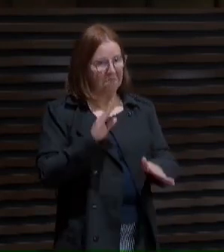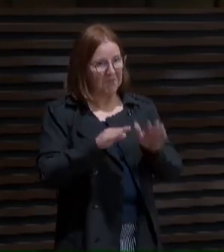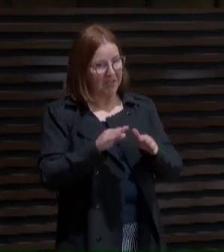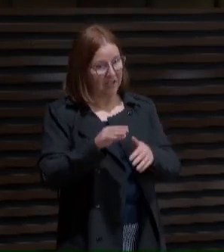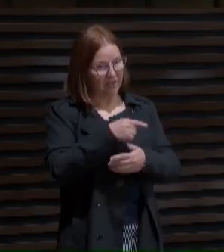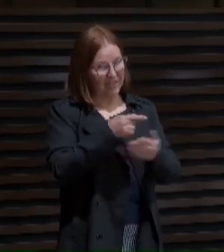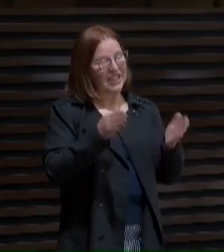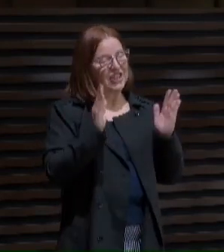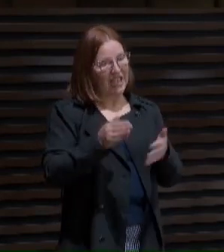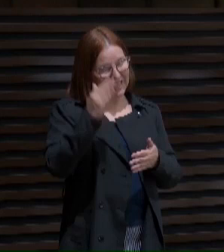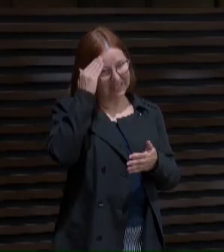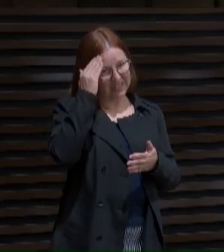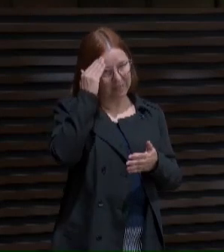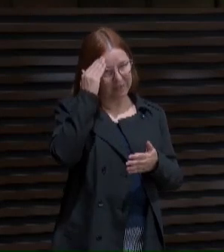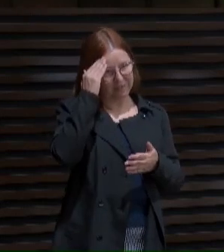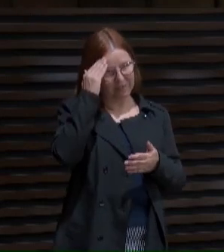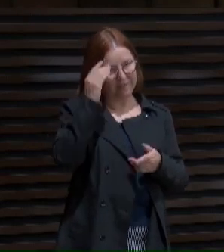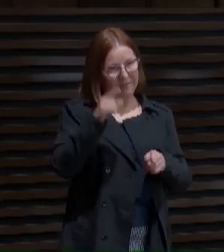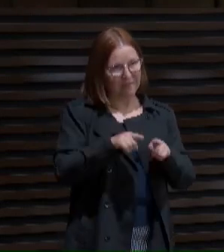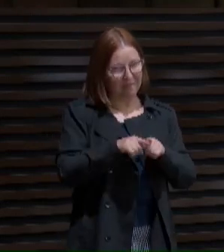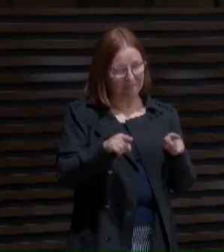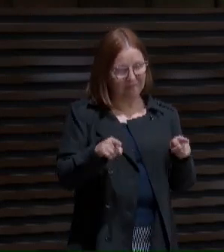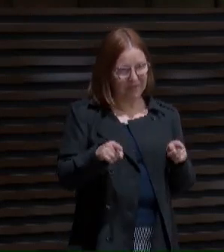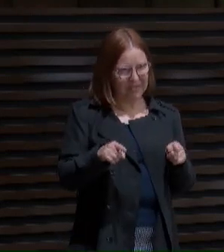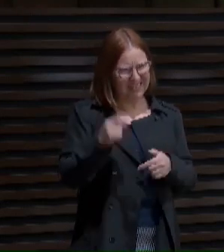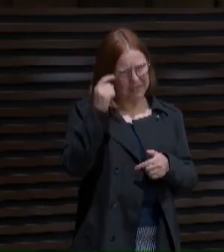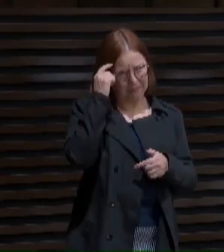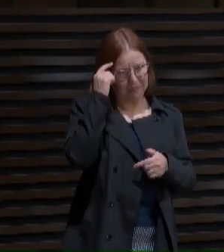suas atitudes se você não faz exatamente isso.